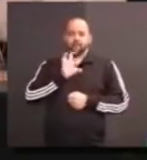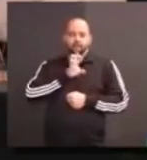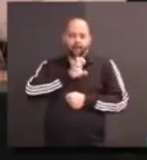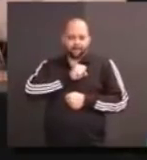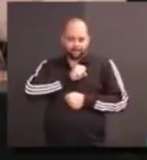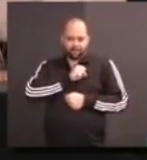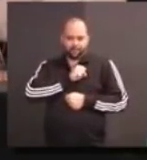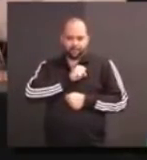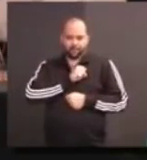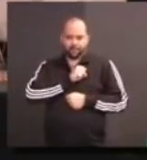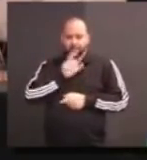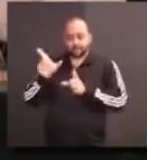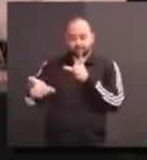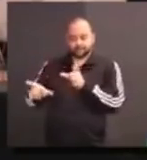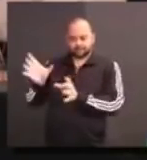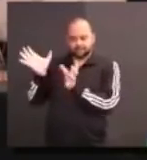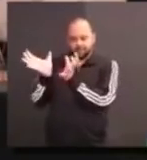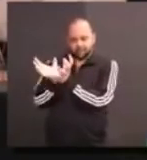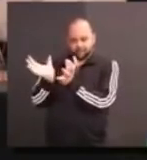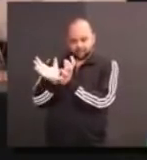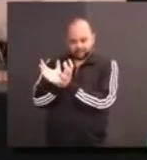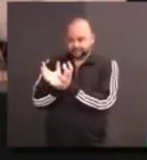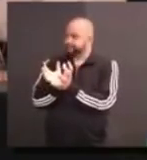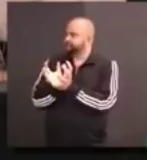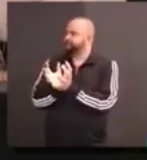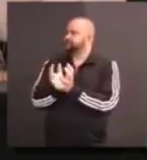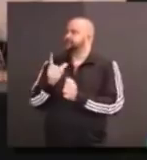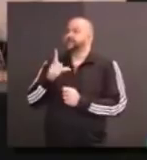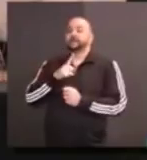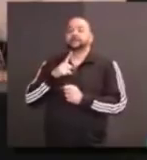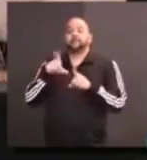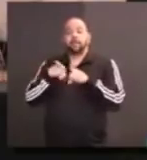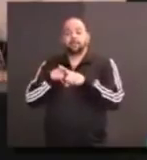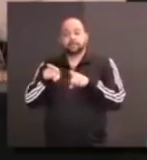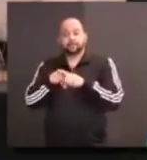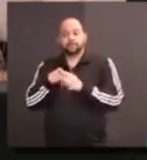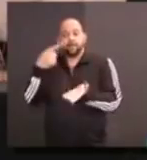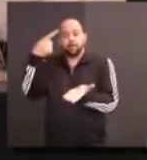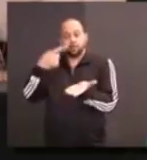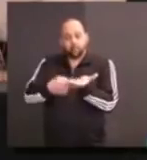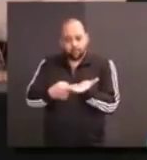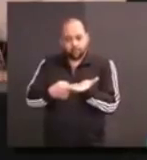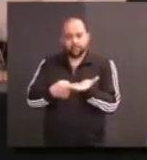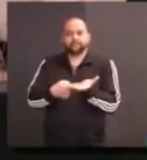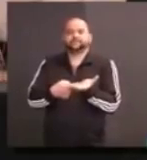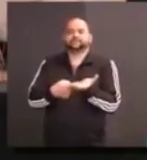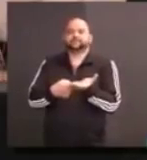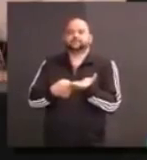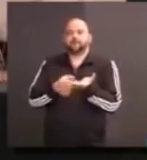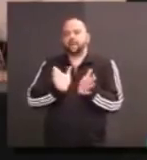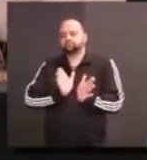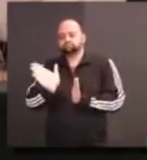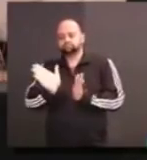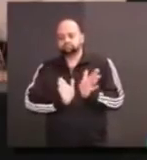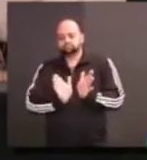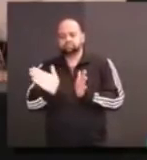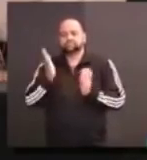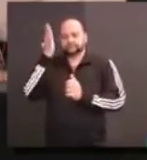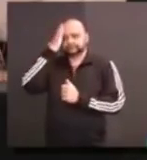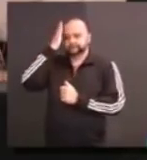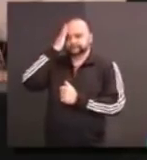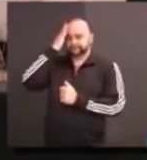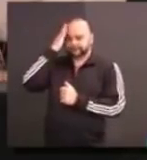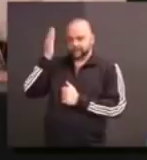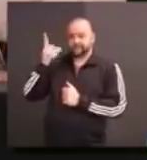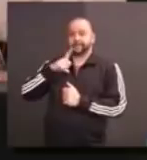por esse pessoal que tem também um compromisso paralelo. Nós sabemos que